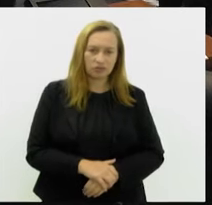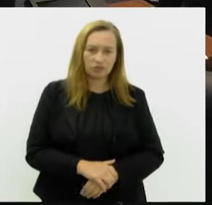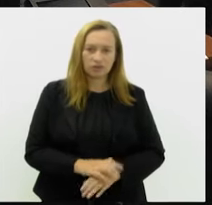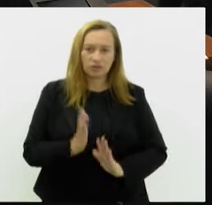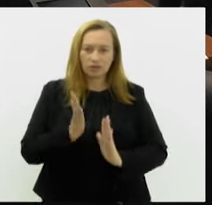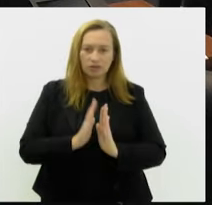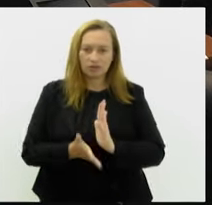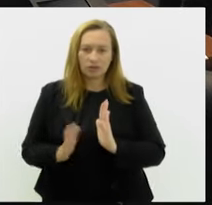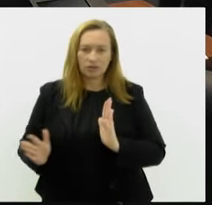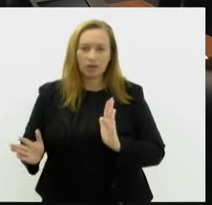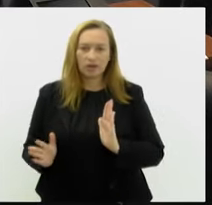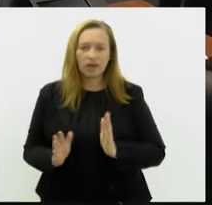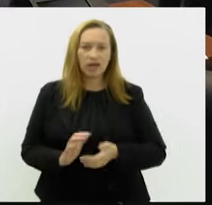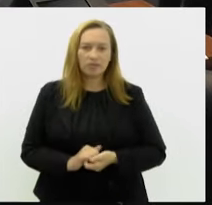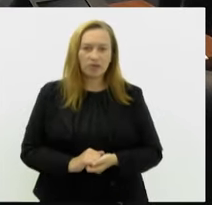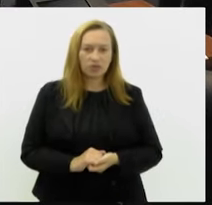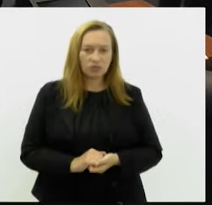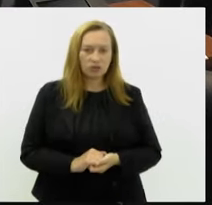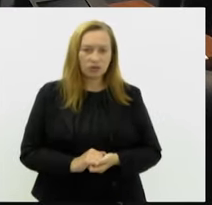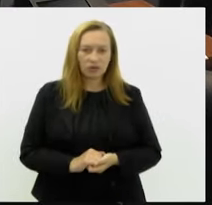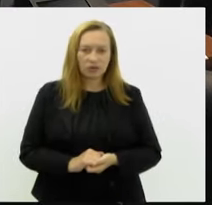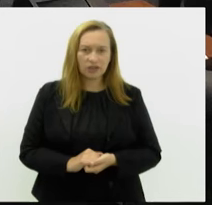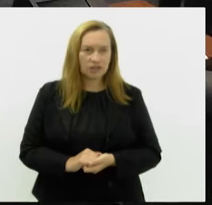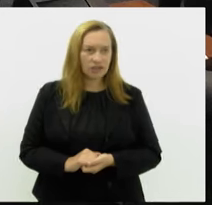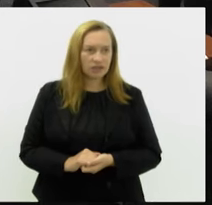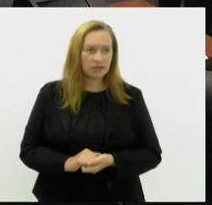Pela ordem, presidente. Rodrigo Amorim.